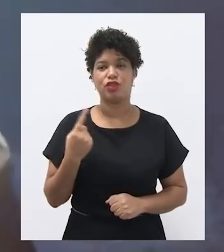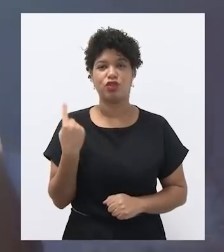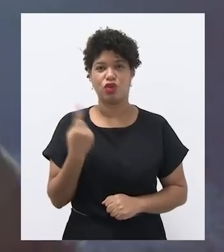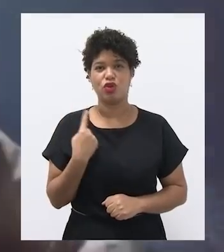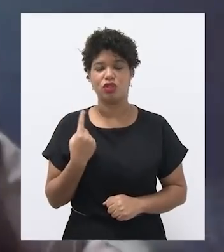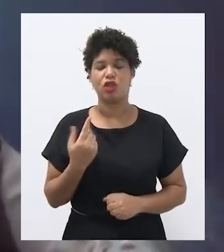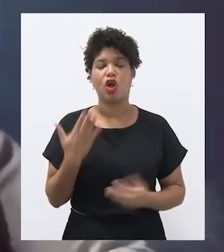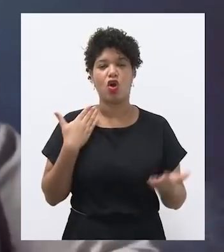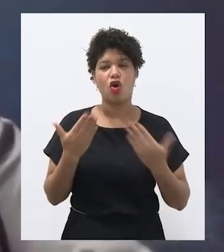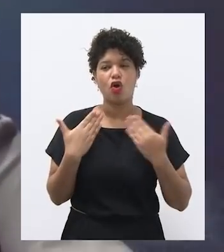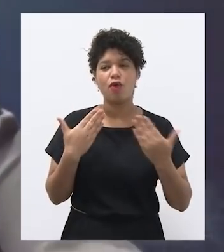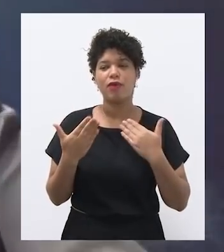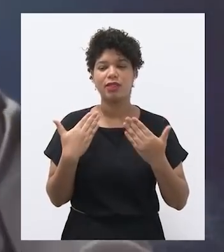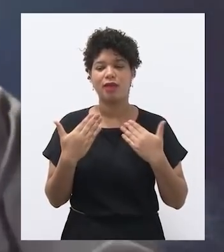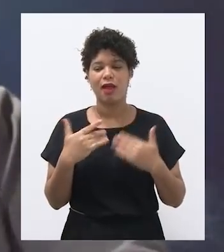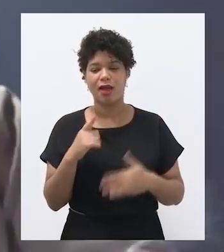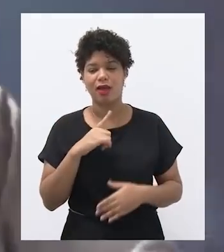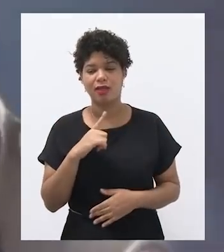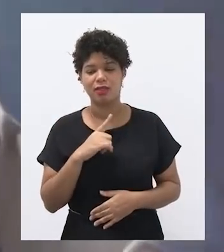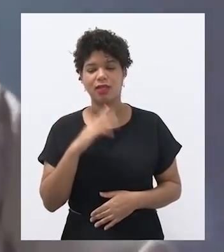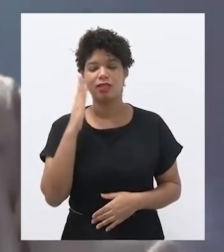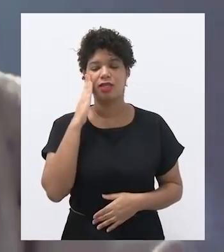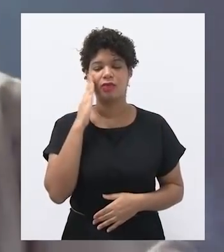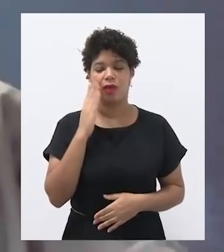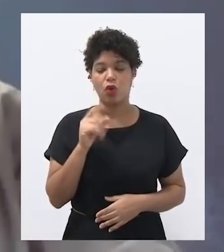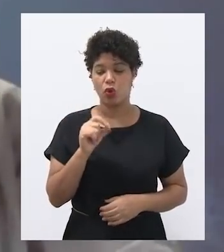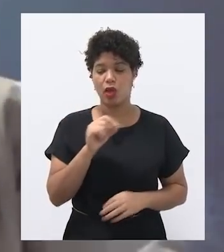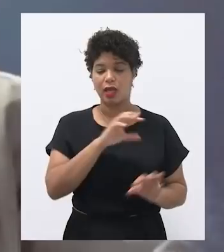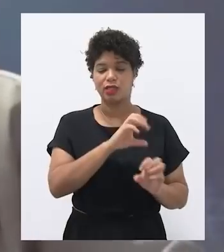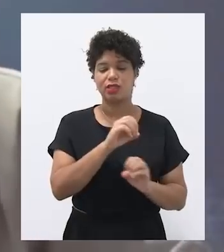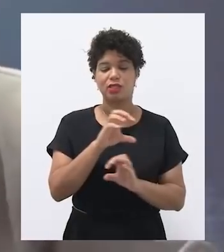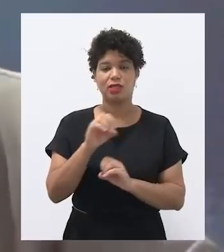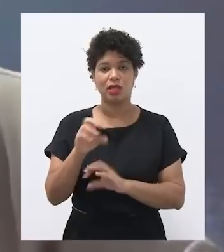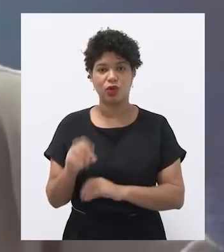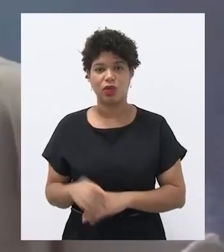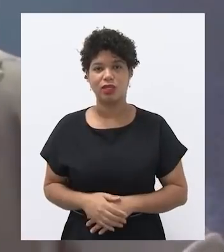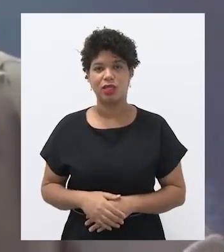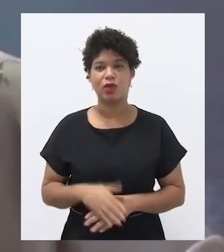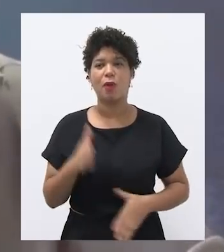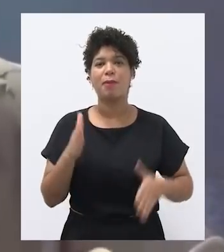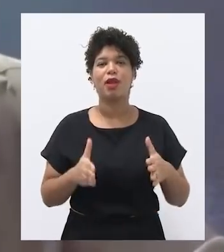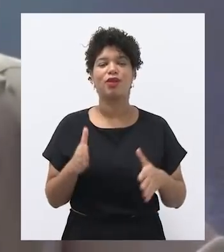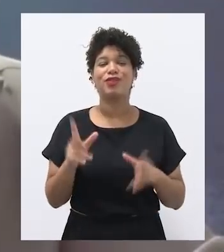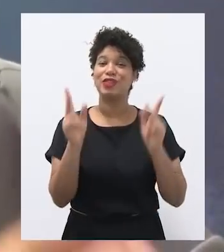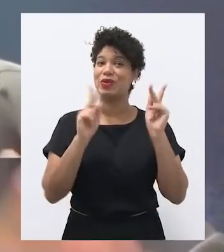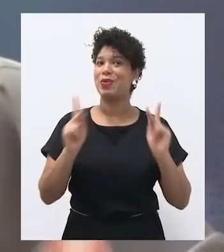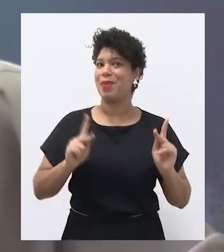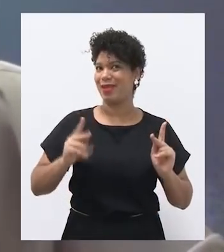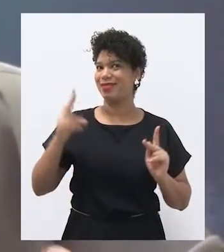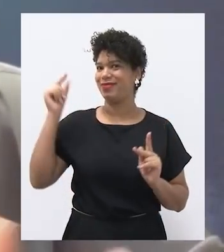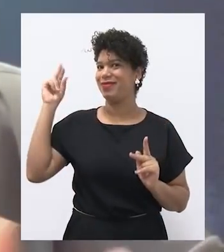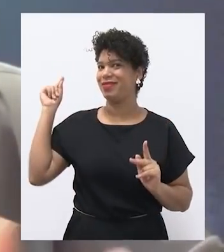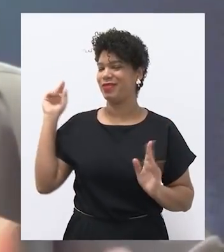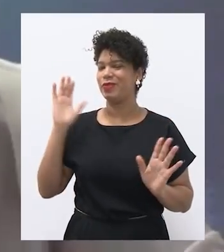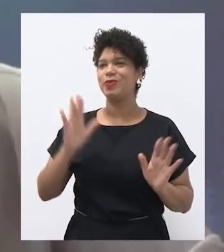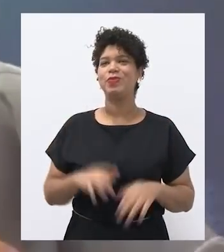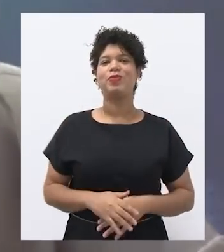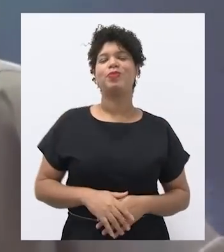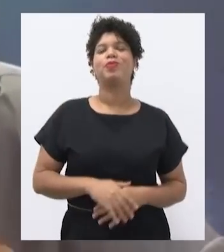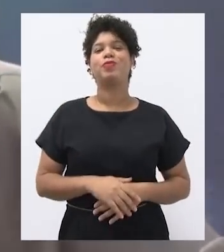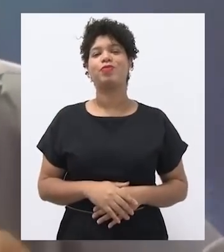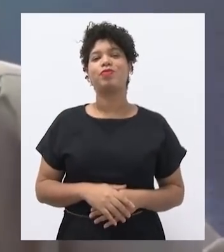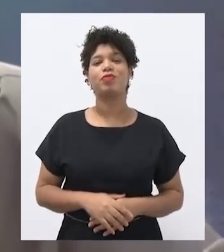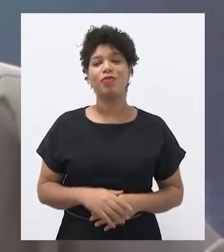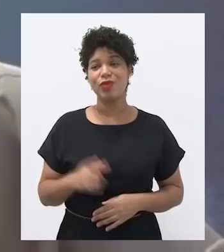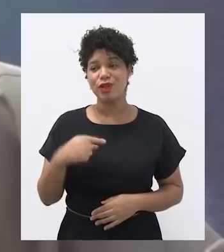conversávamos sobre educação em tempos digitais, foi o seguinte: ele dizia assim para mim, Aros, não